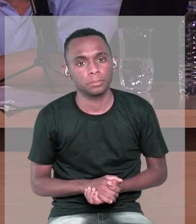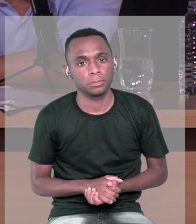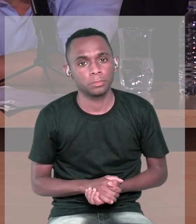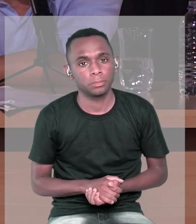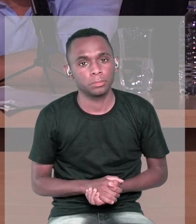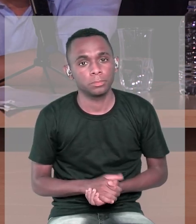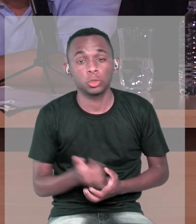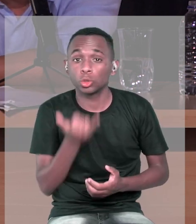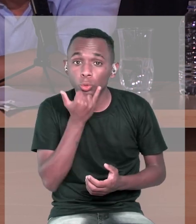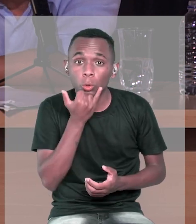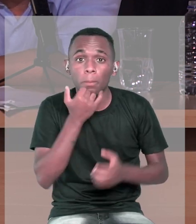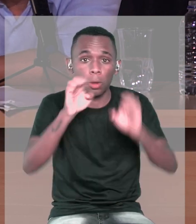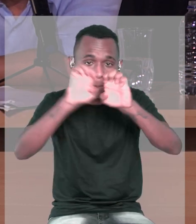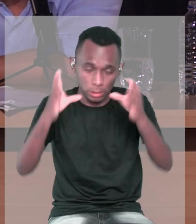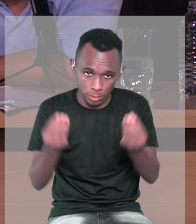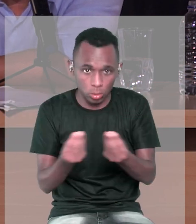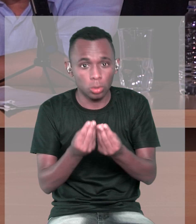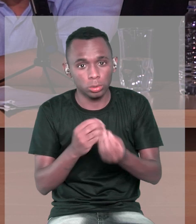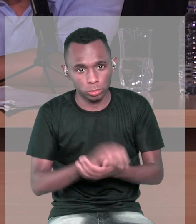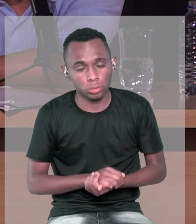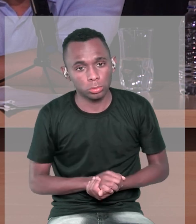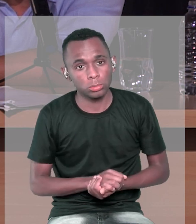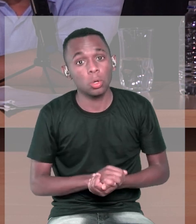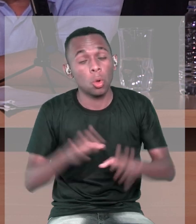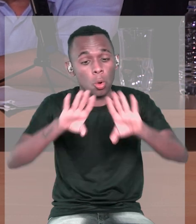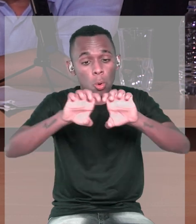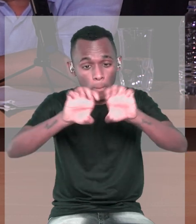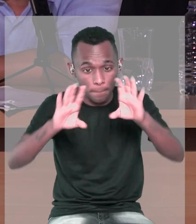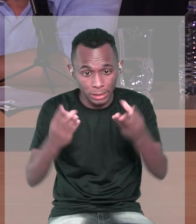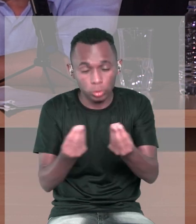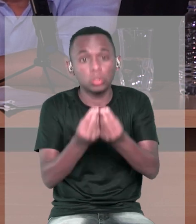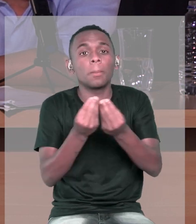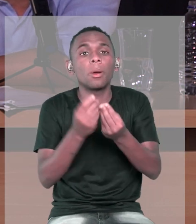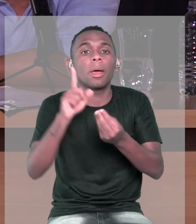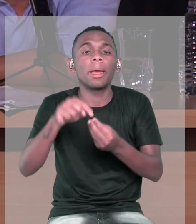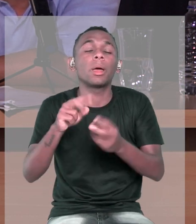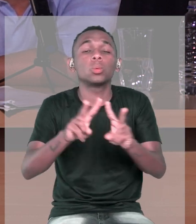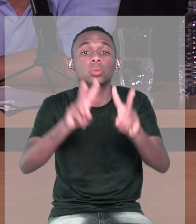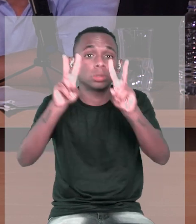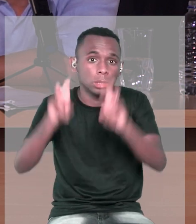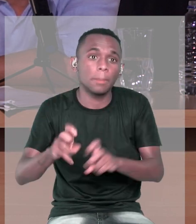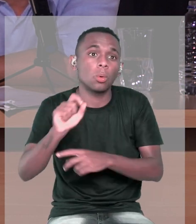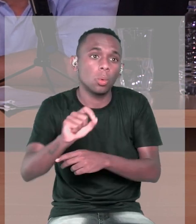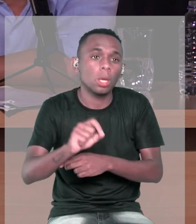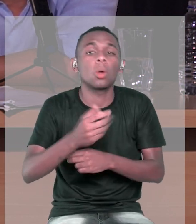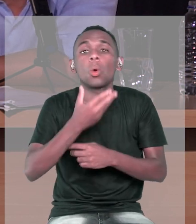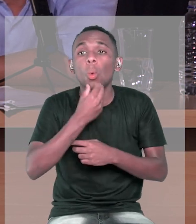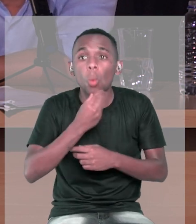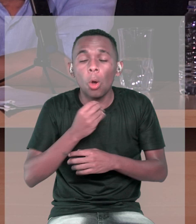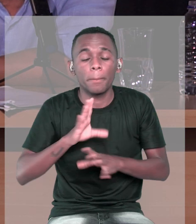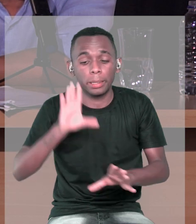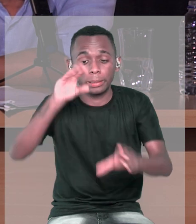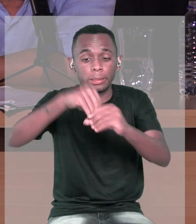O pensamento ecológico, eu falei feminino. O pensamento ecológico, ele entra em uma questão, a questão de que o homem